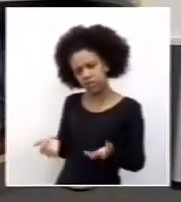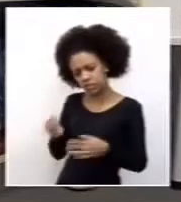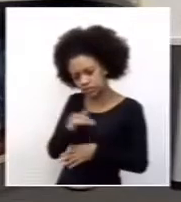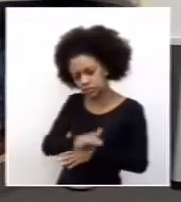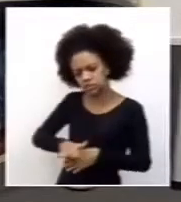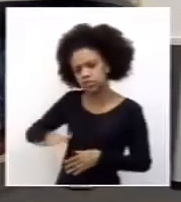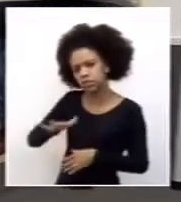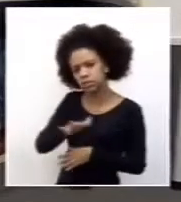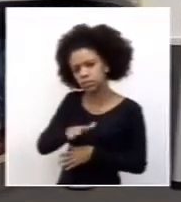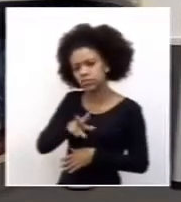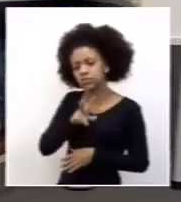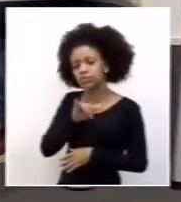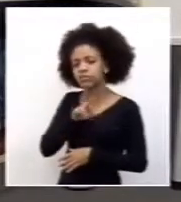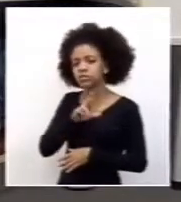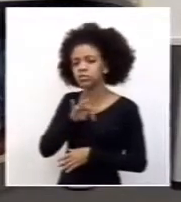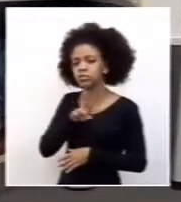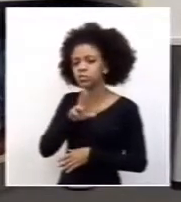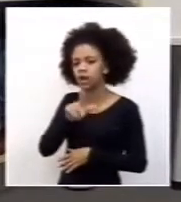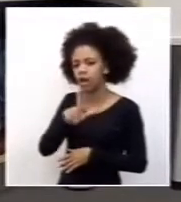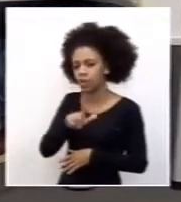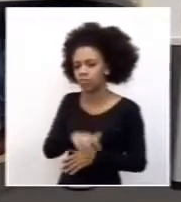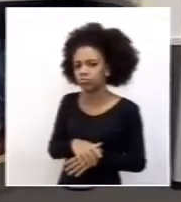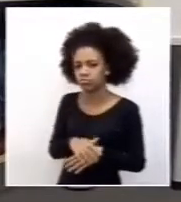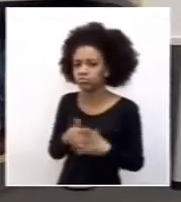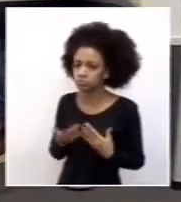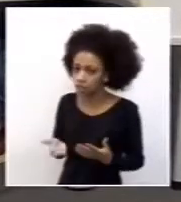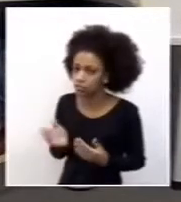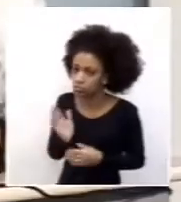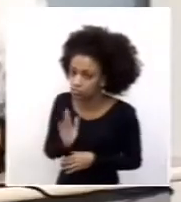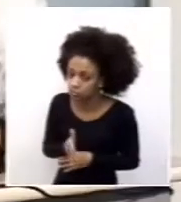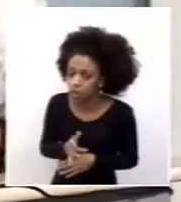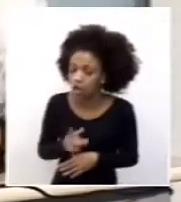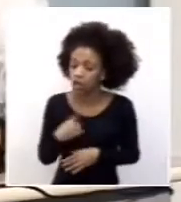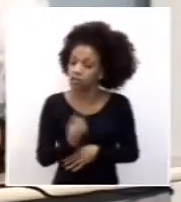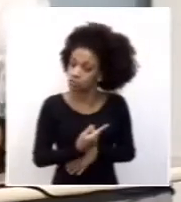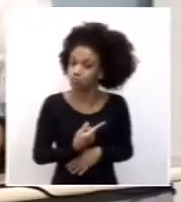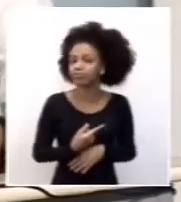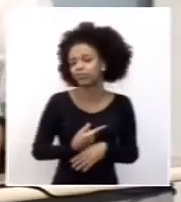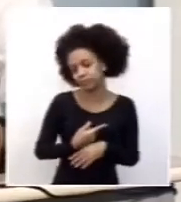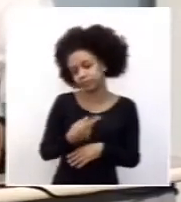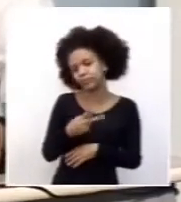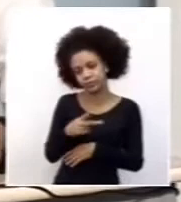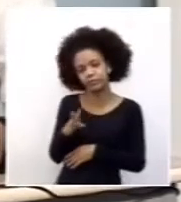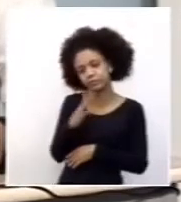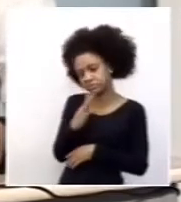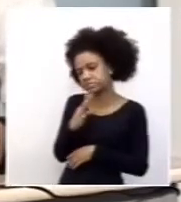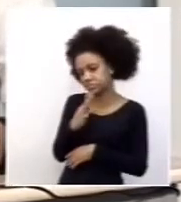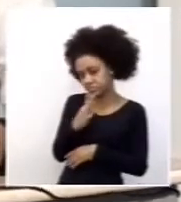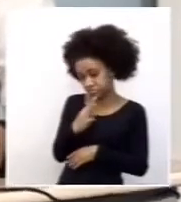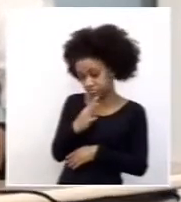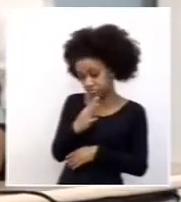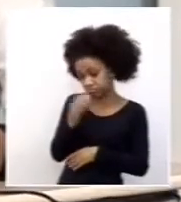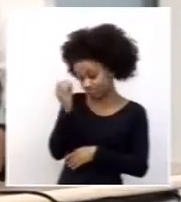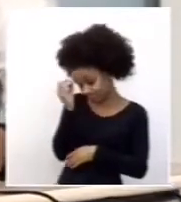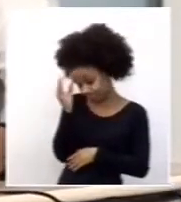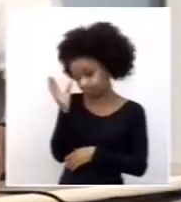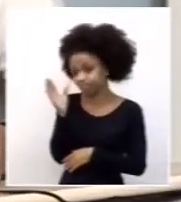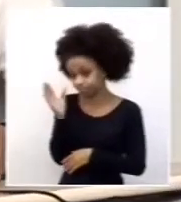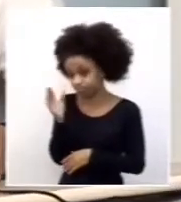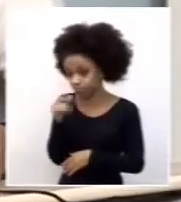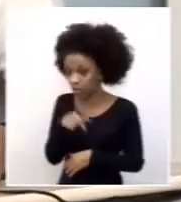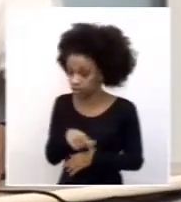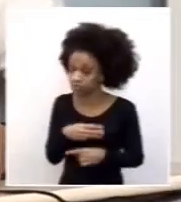ambientes virtuais de aprendizado. Já nós, professores, conhecemos bastante. Nós temos aqui na EFAP,